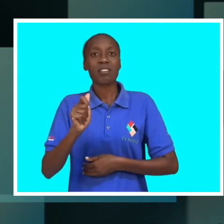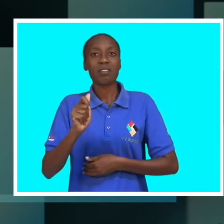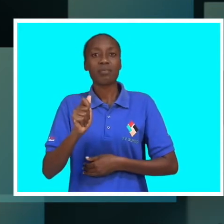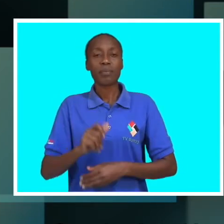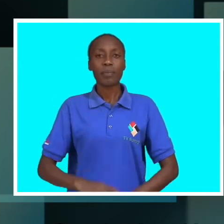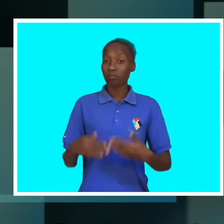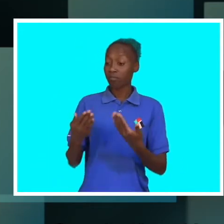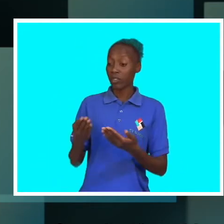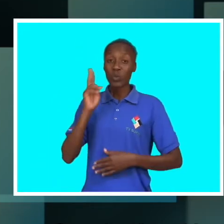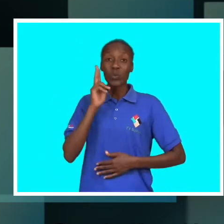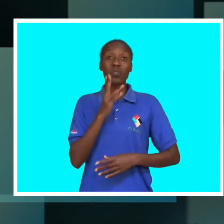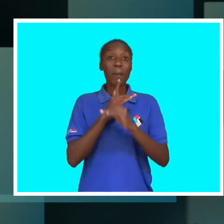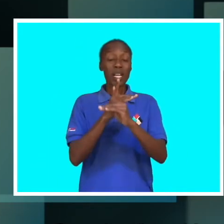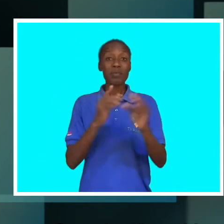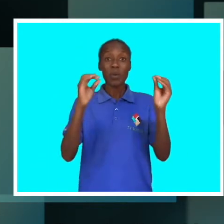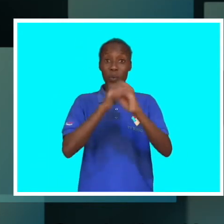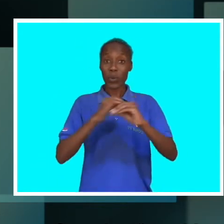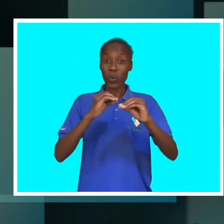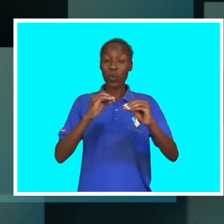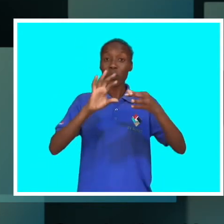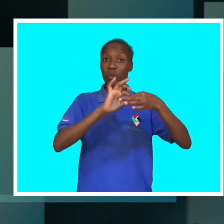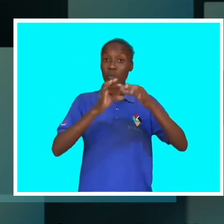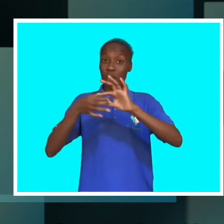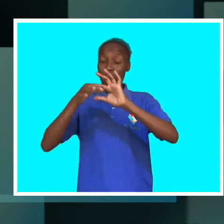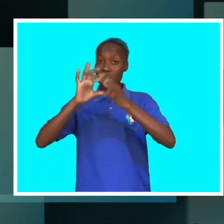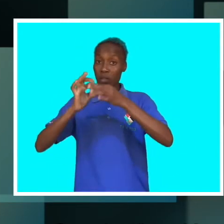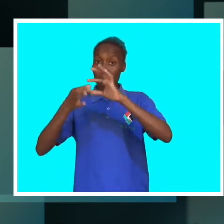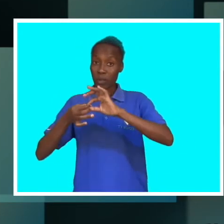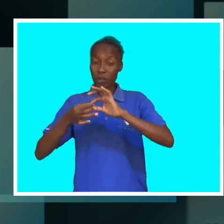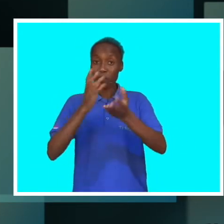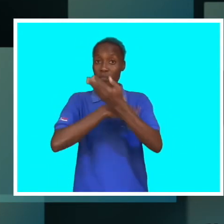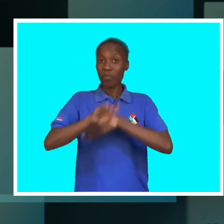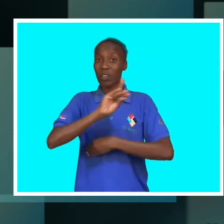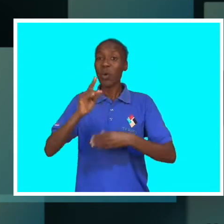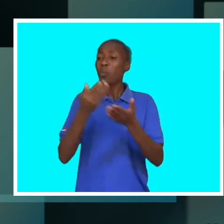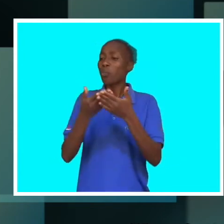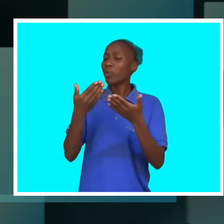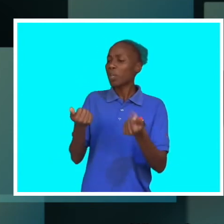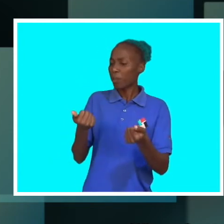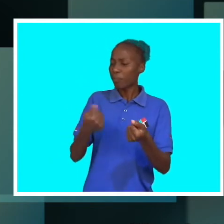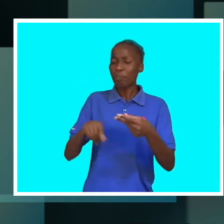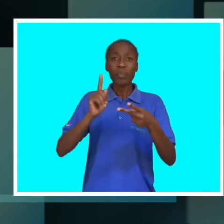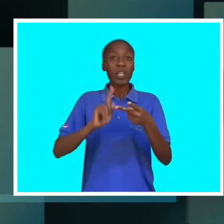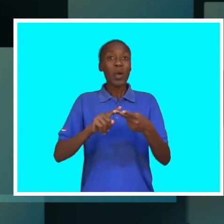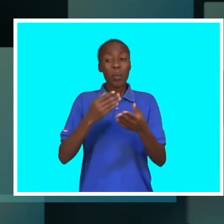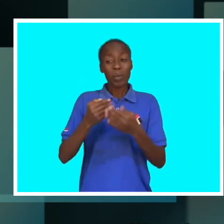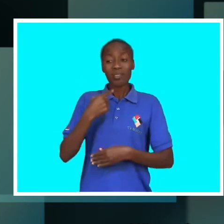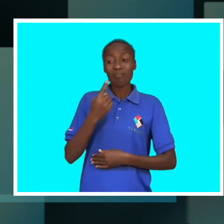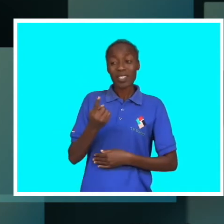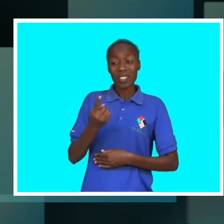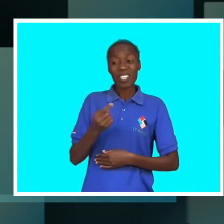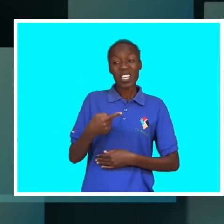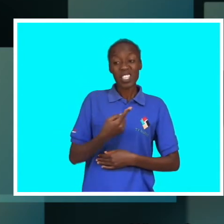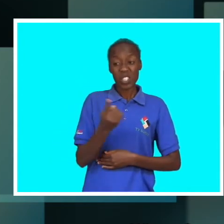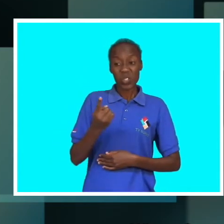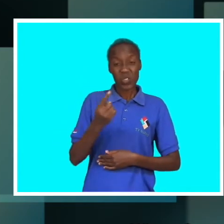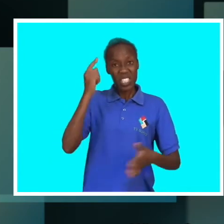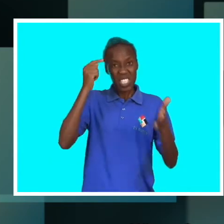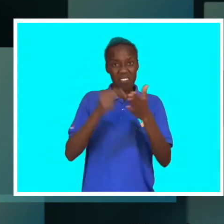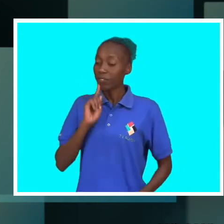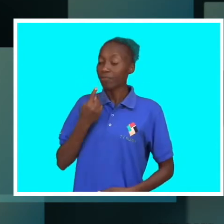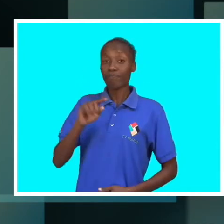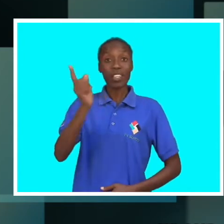fazê-lo. Os surdos não participam nos Jogos Paralímpicos no seu todo a que se deve? Não. Será que é uma forma